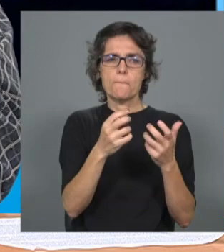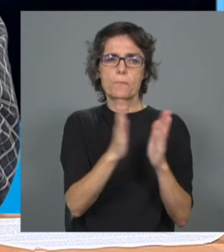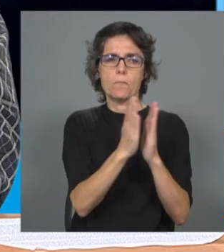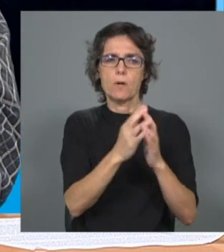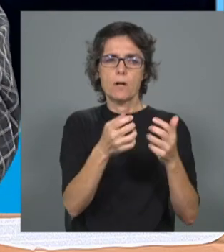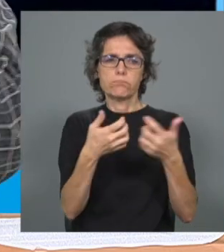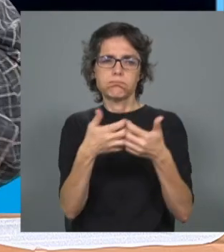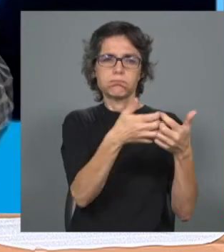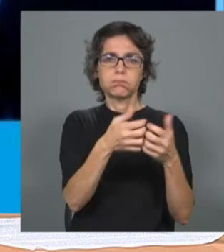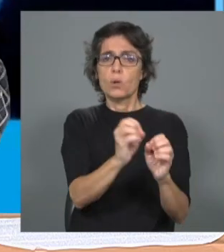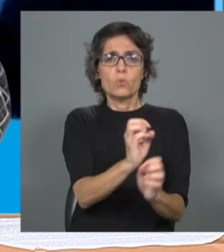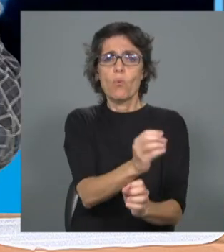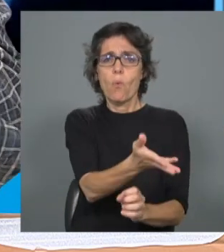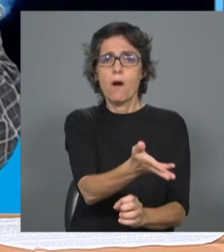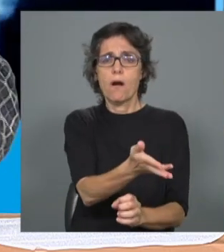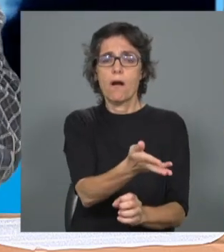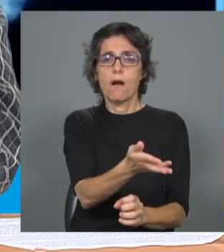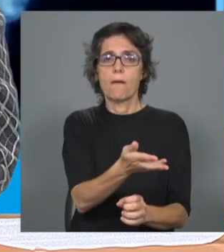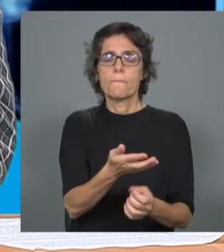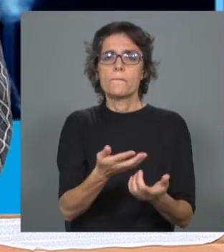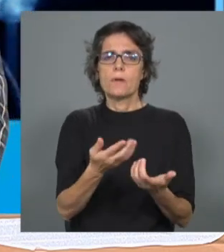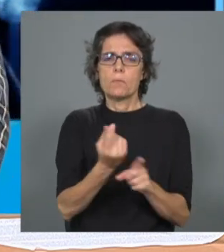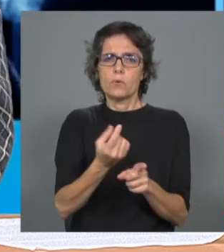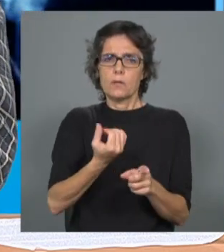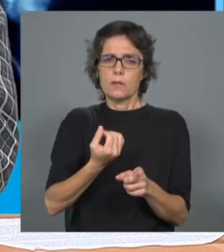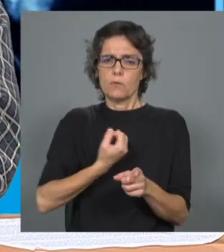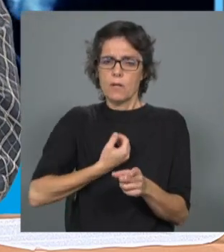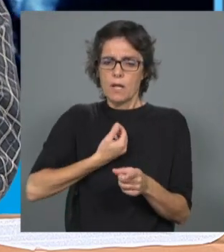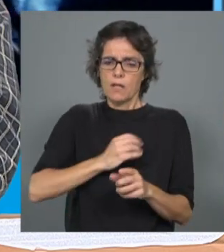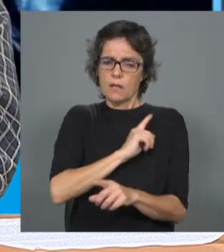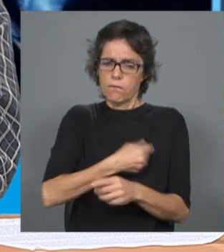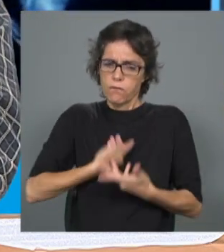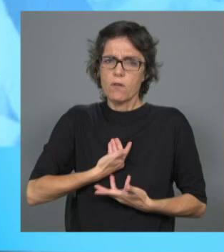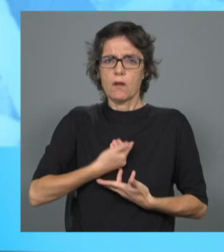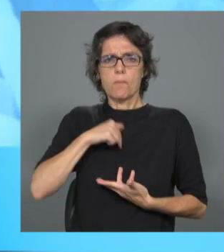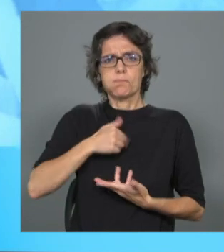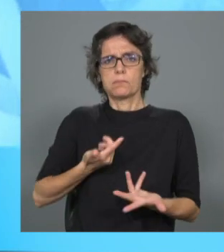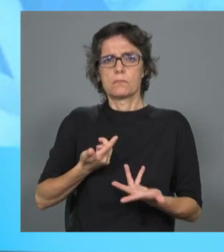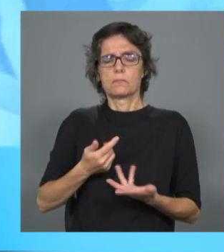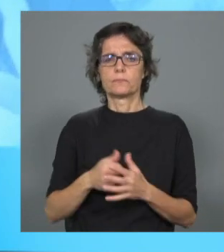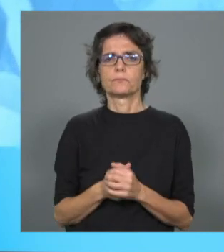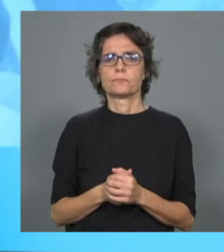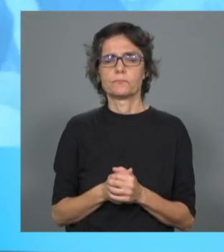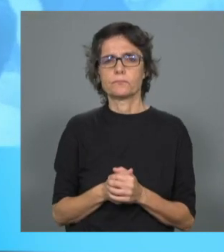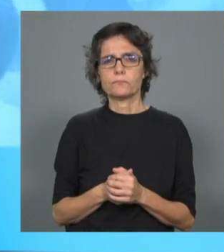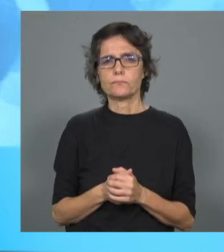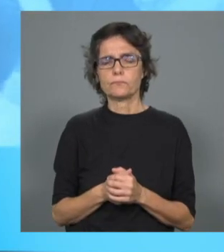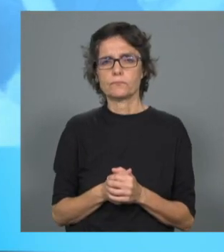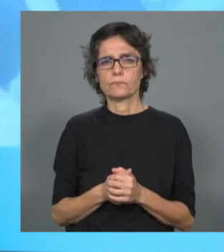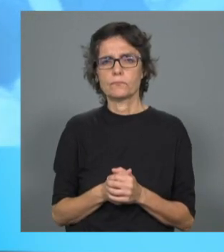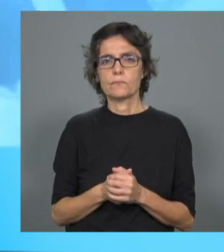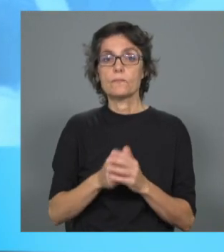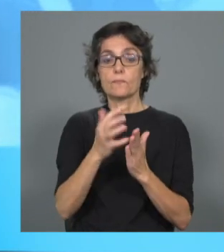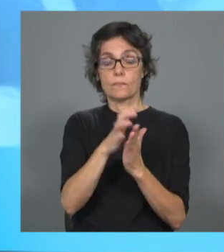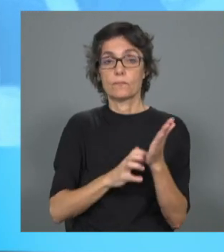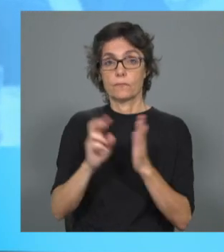pessoas. A acessão de pessoas marca a sua identidade aqui neste exemplo. Por fim, a segunda leitura da segunda